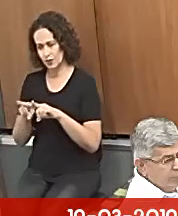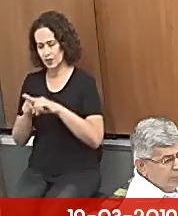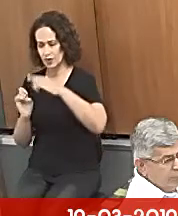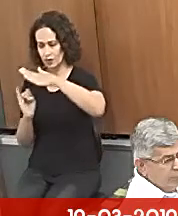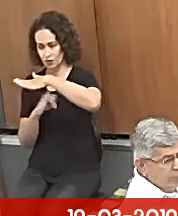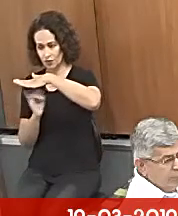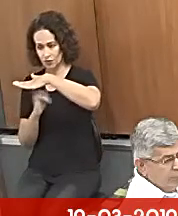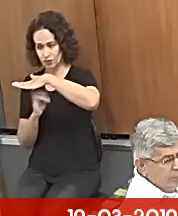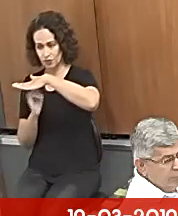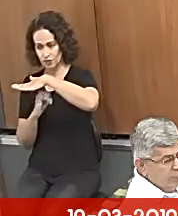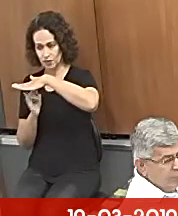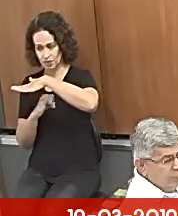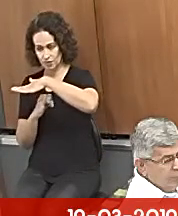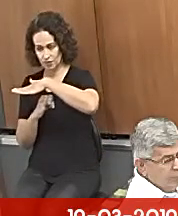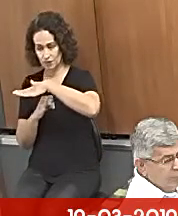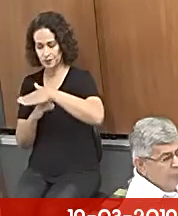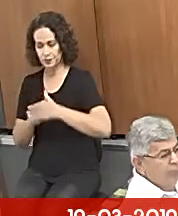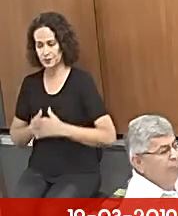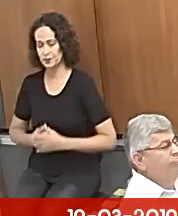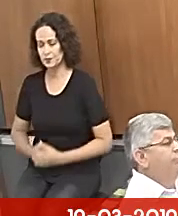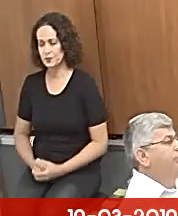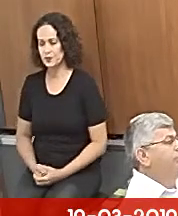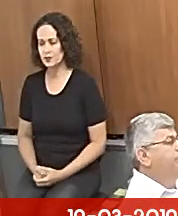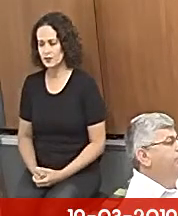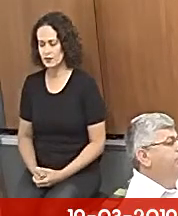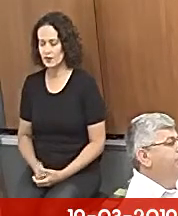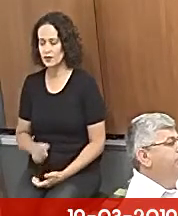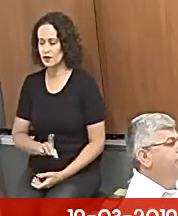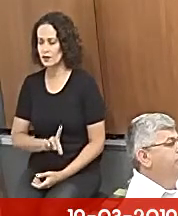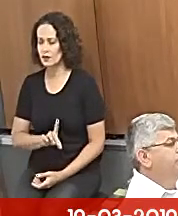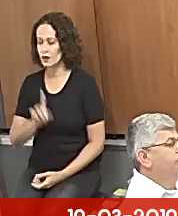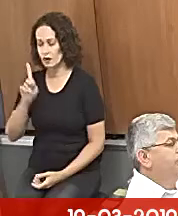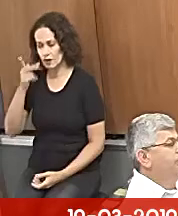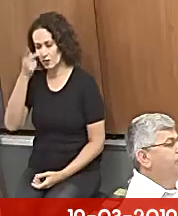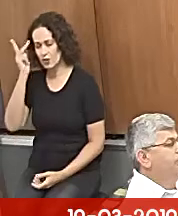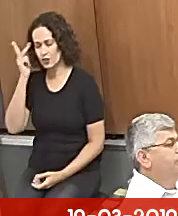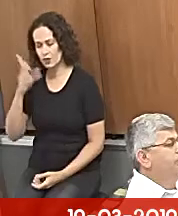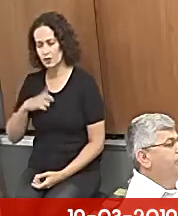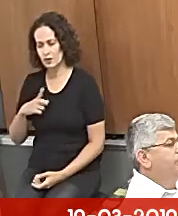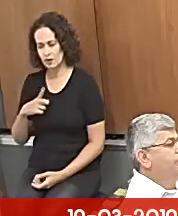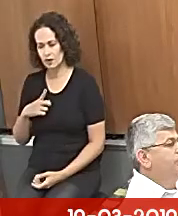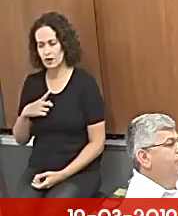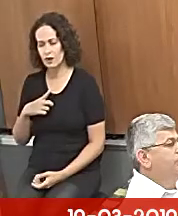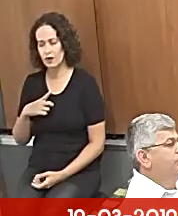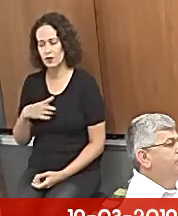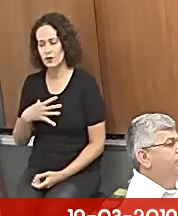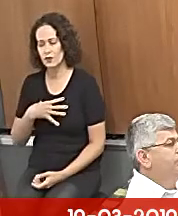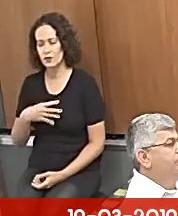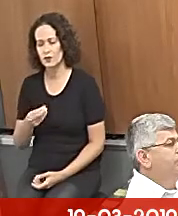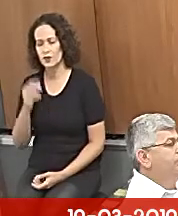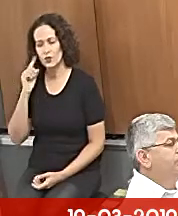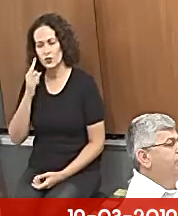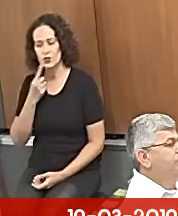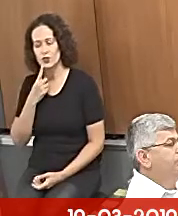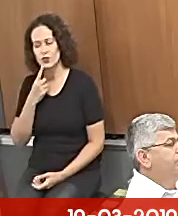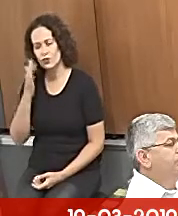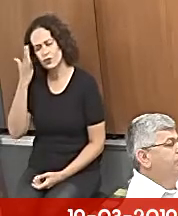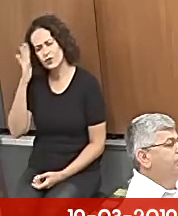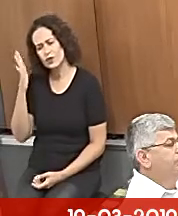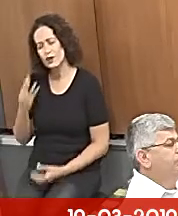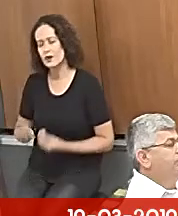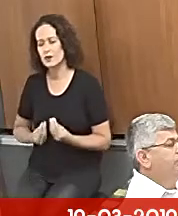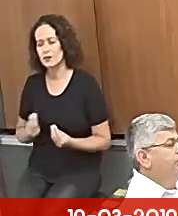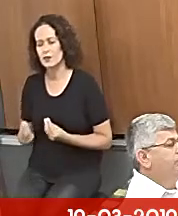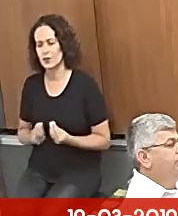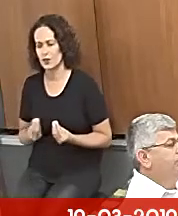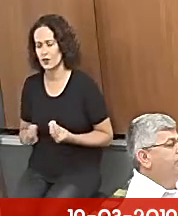é uma vez que quando a pessoa tem uma criança surda ela não sabe como lidar com essa criança então